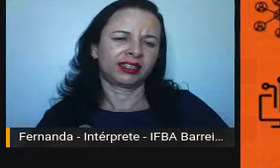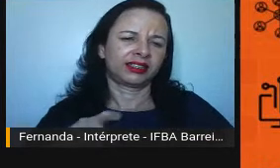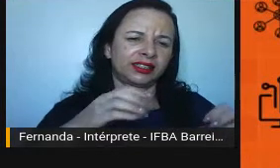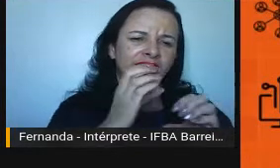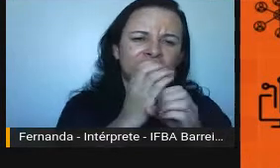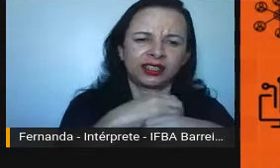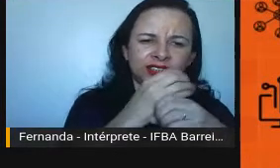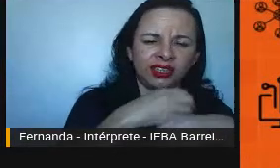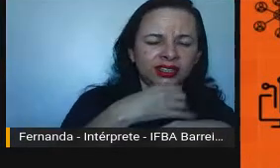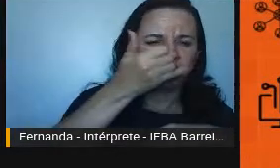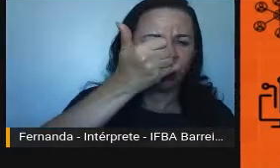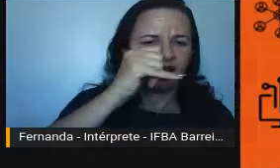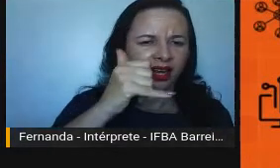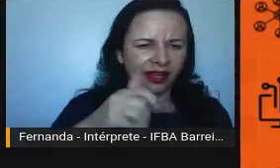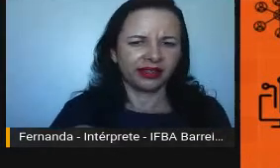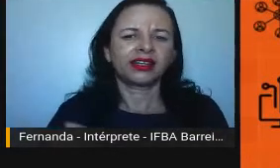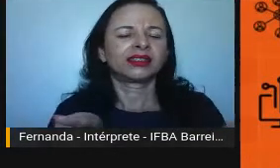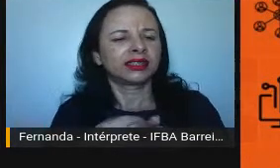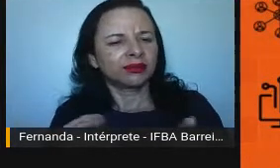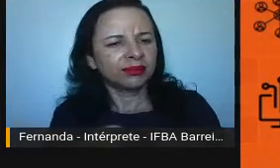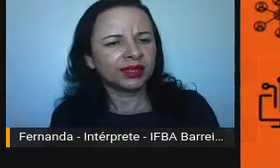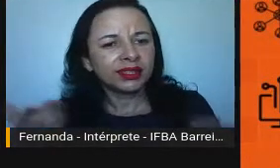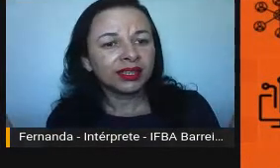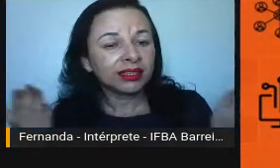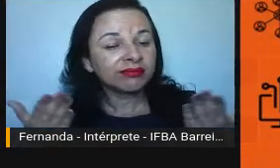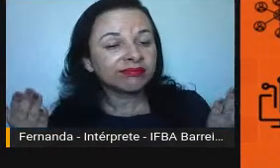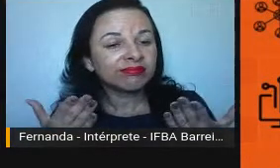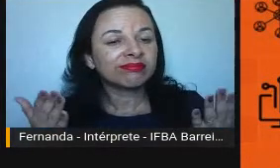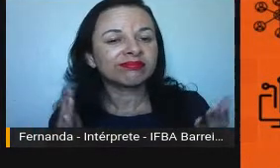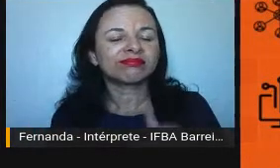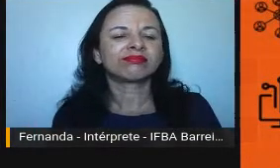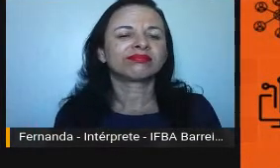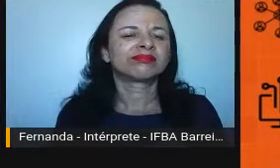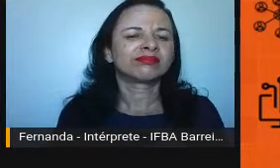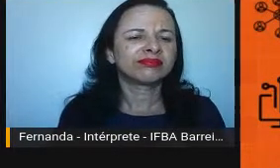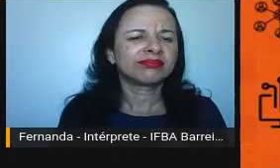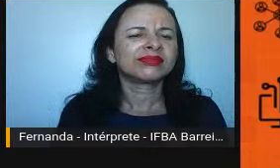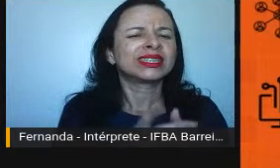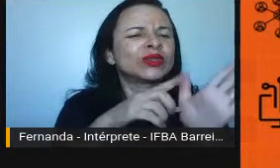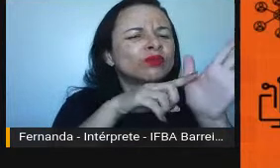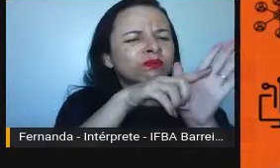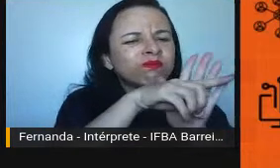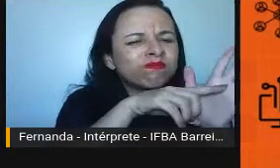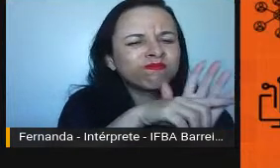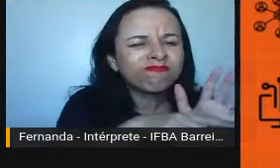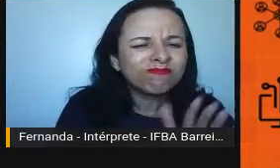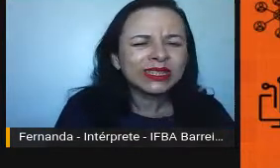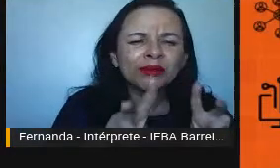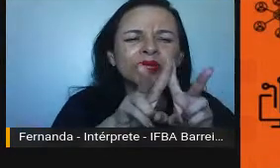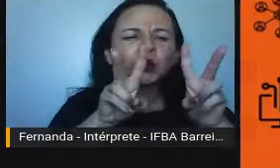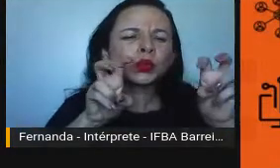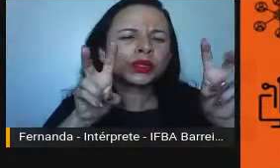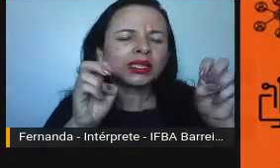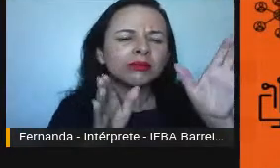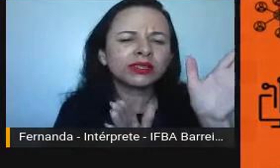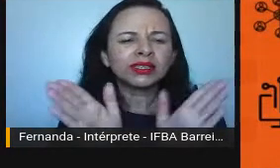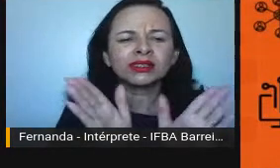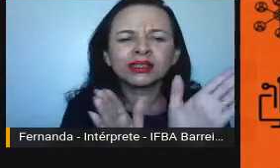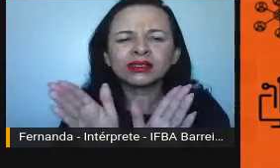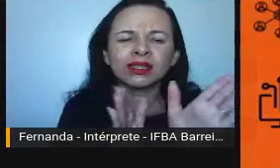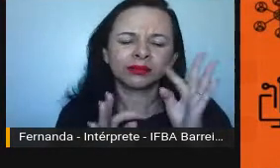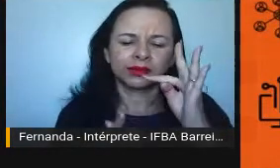E foi exatamente nesse momento aqui que eu mergulhei no tema de acessibilidade e